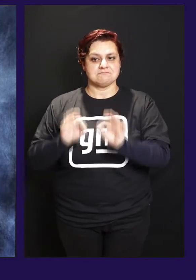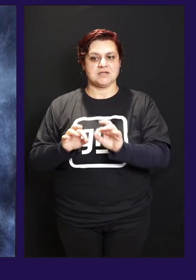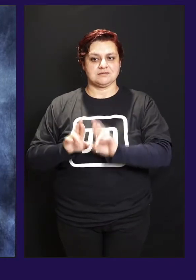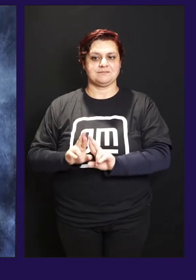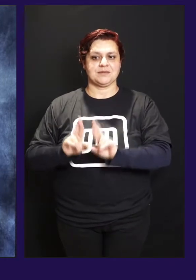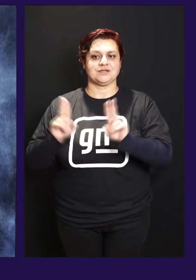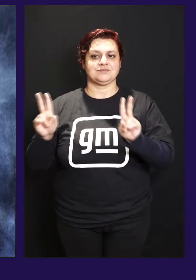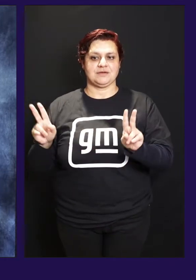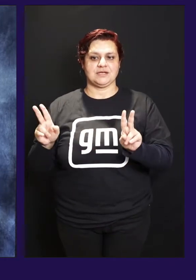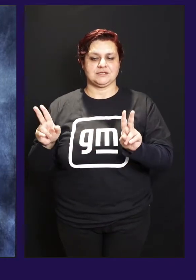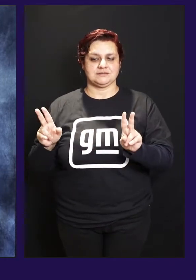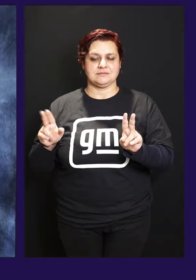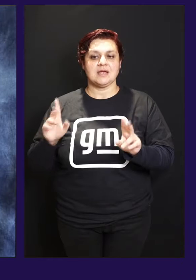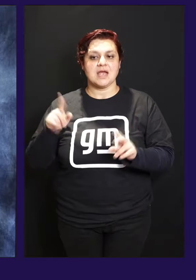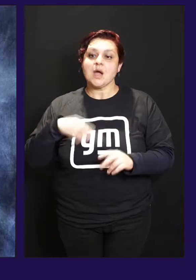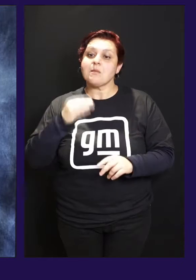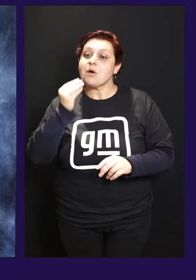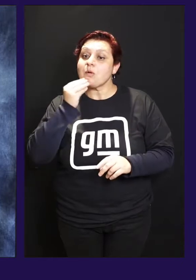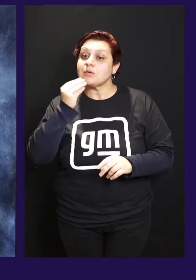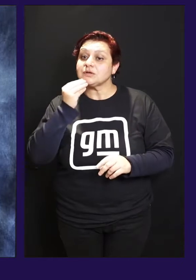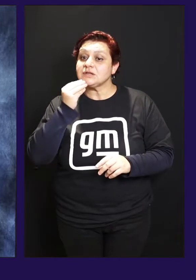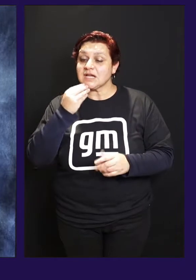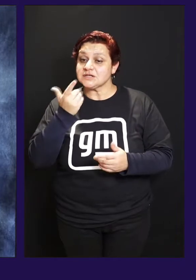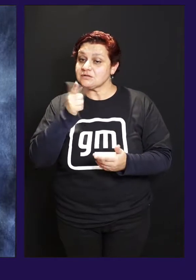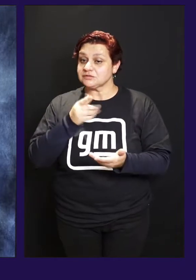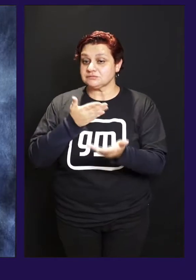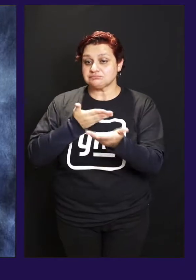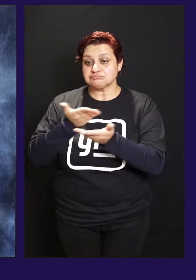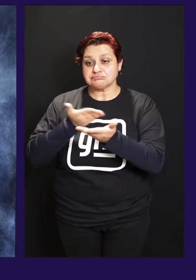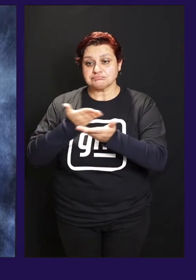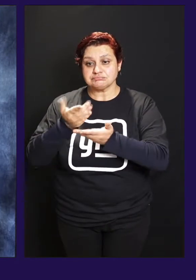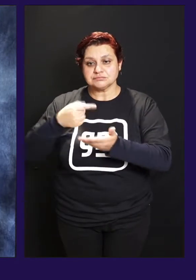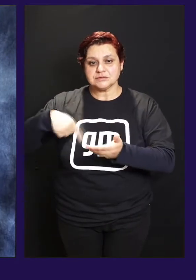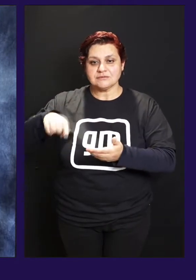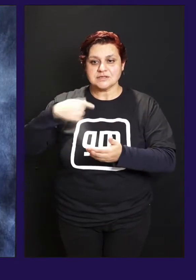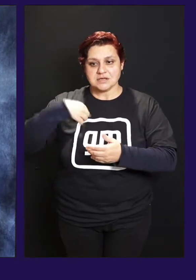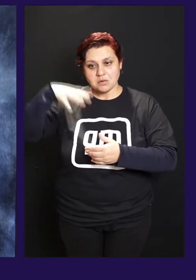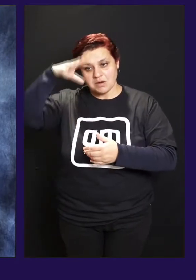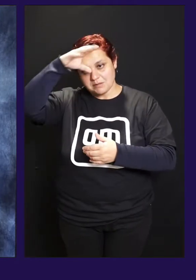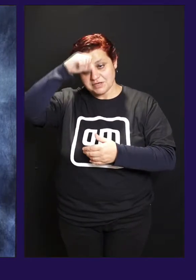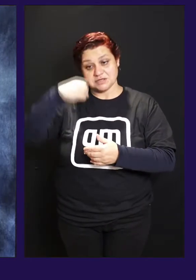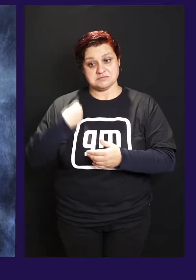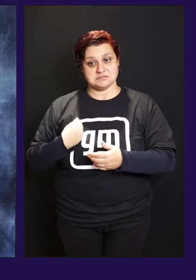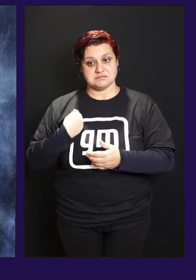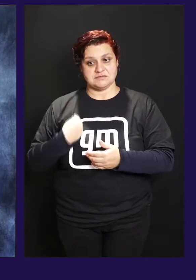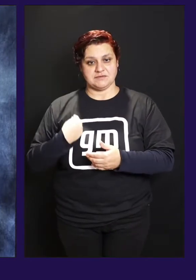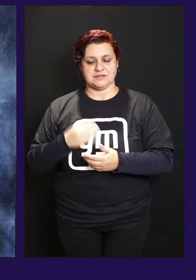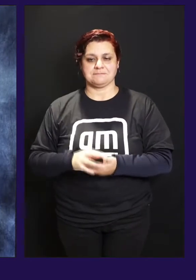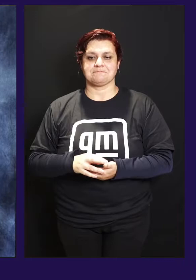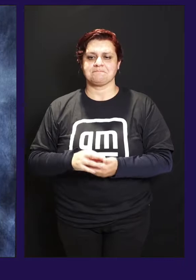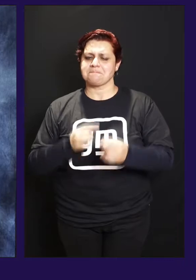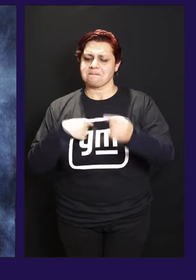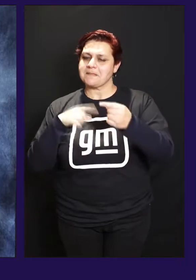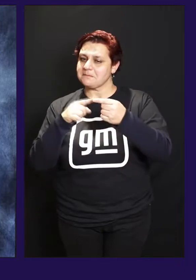dele. Todas as situações que ele sofreu, bullying, a dificuldade de conseguir um